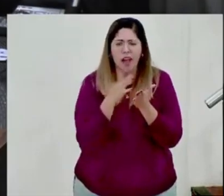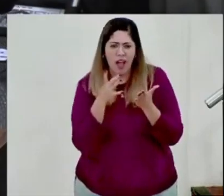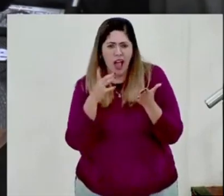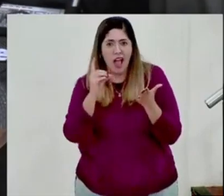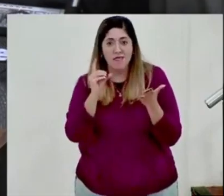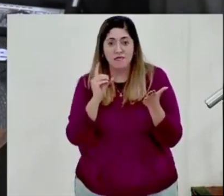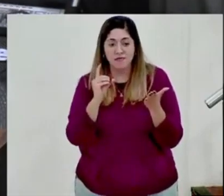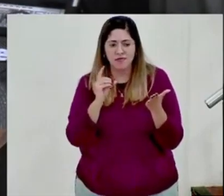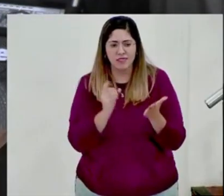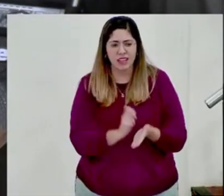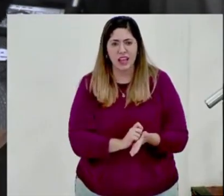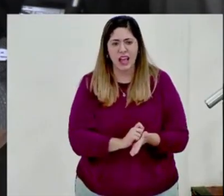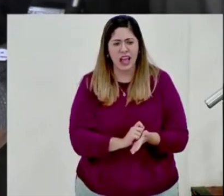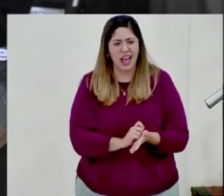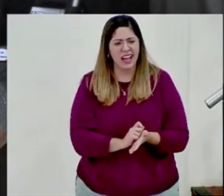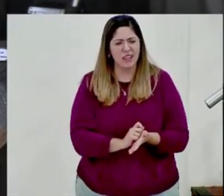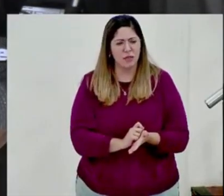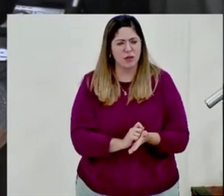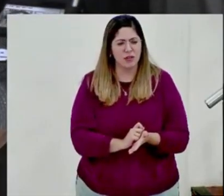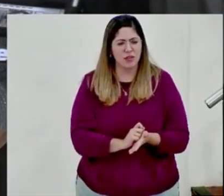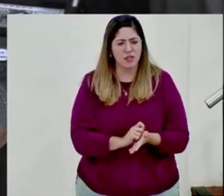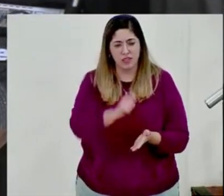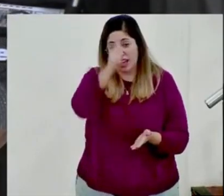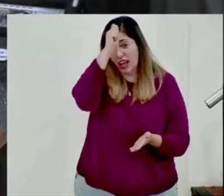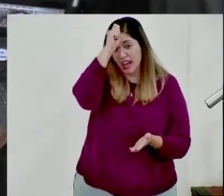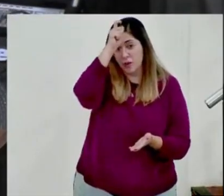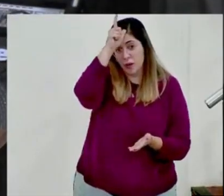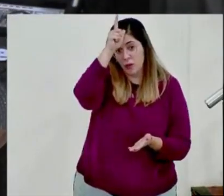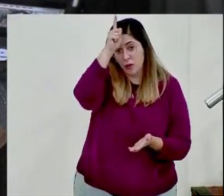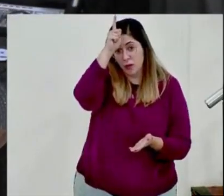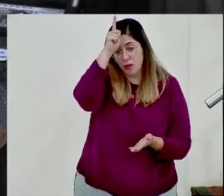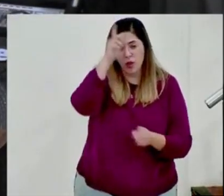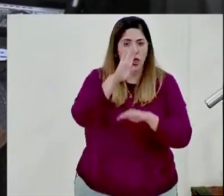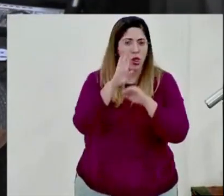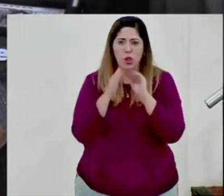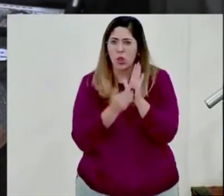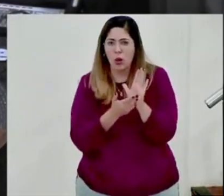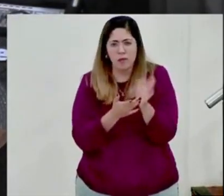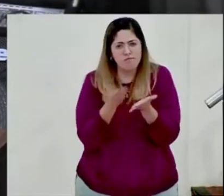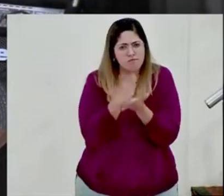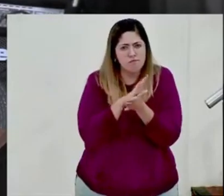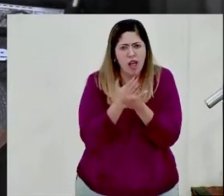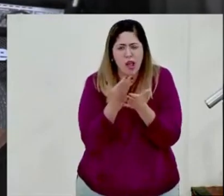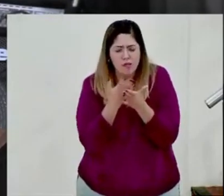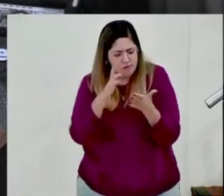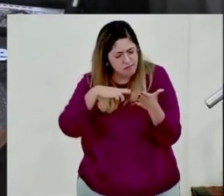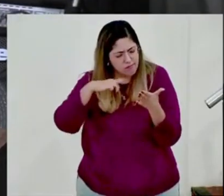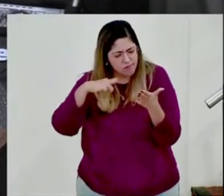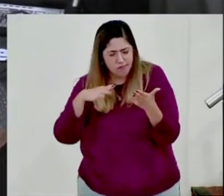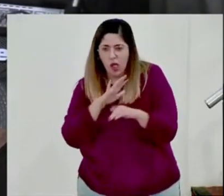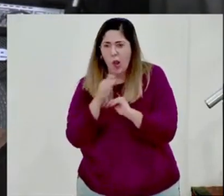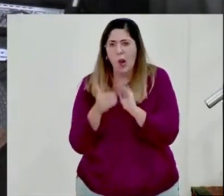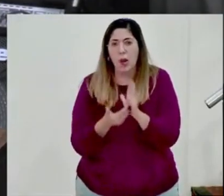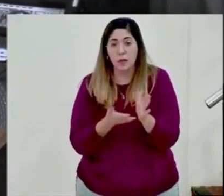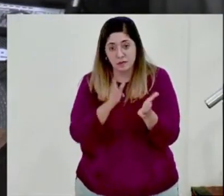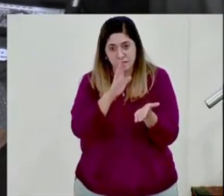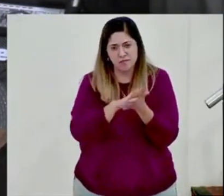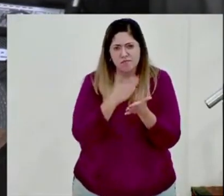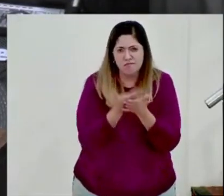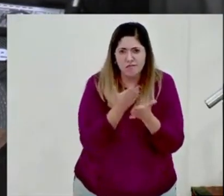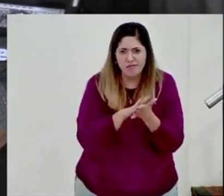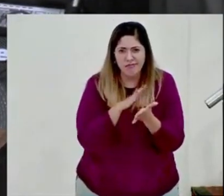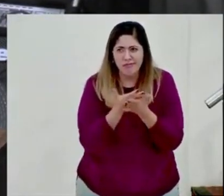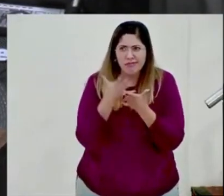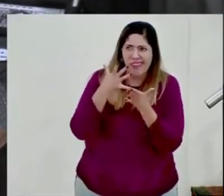escrever em alemão aquilo que só estava registrado e preservado em grego, hebraico e latim. E as pessoas não conseguiam entender. E ele coloca a verdade de Deus